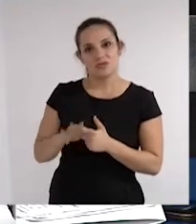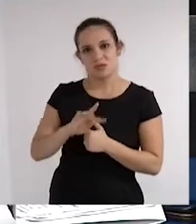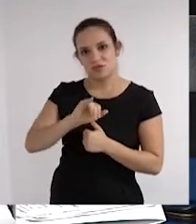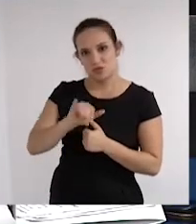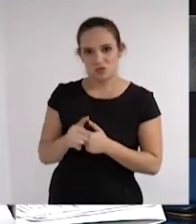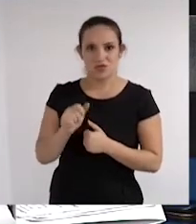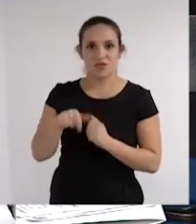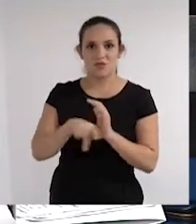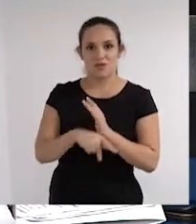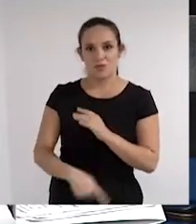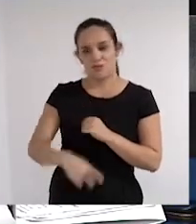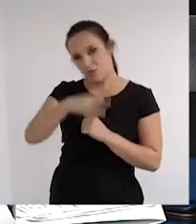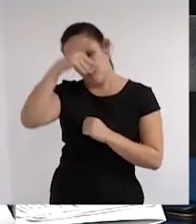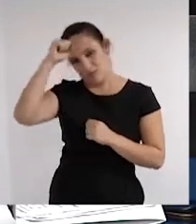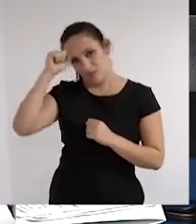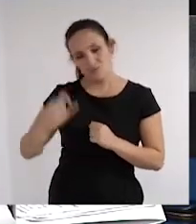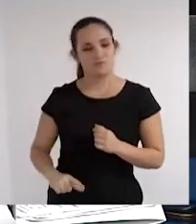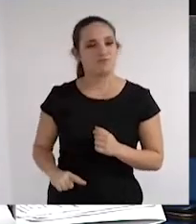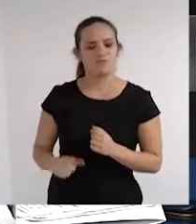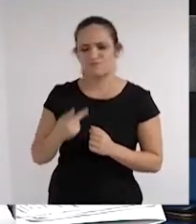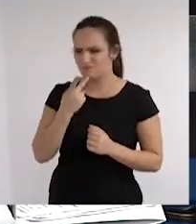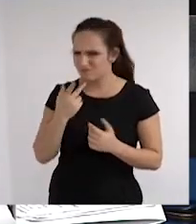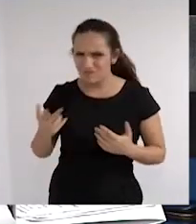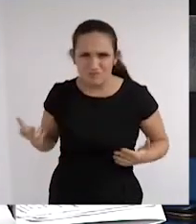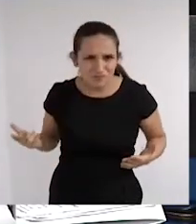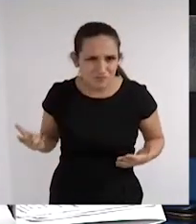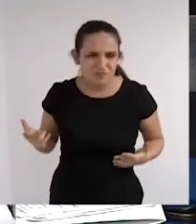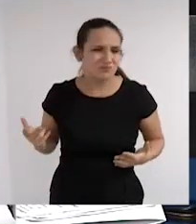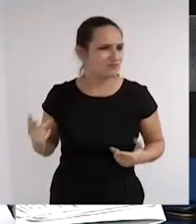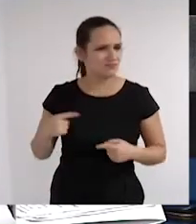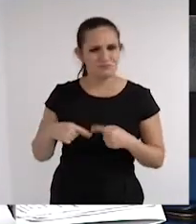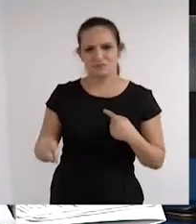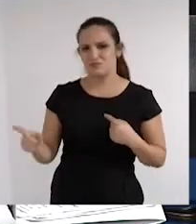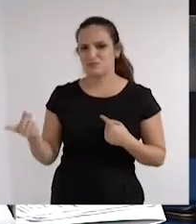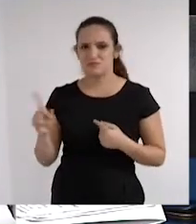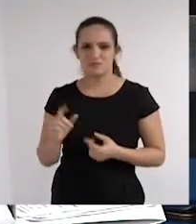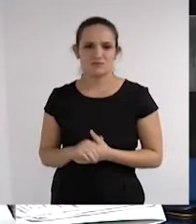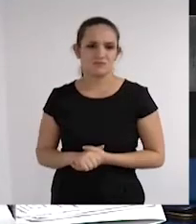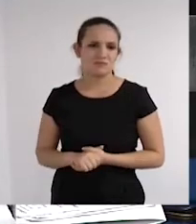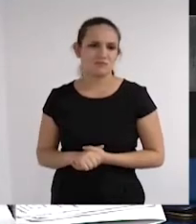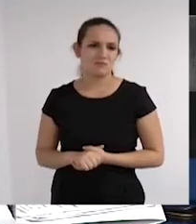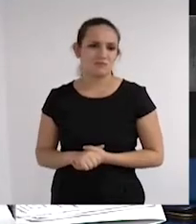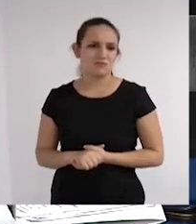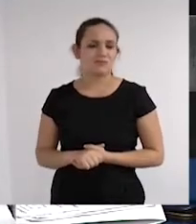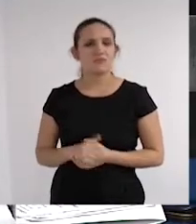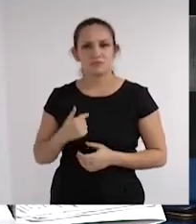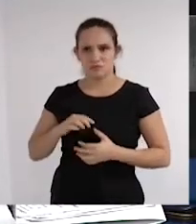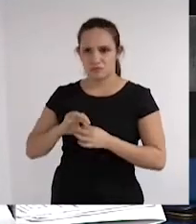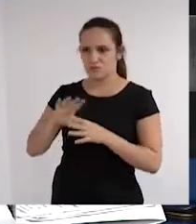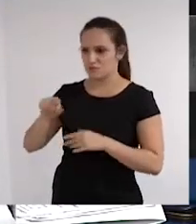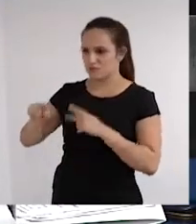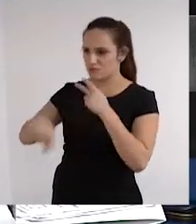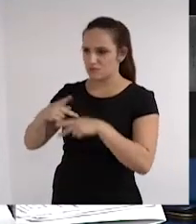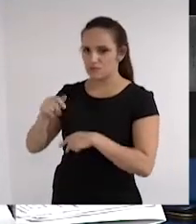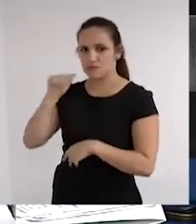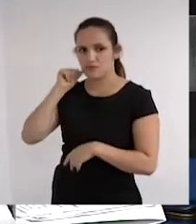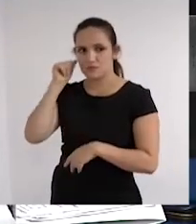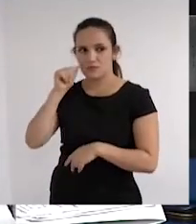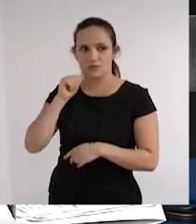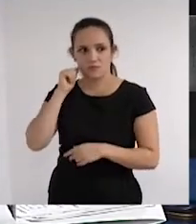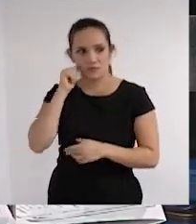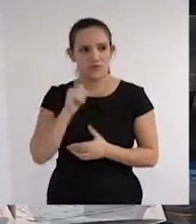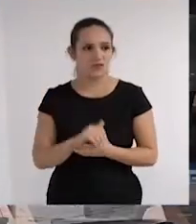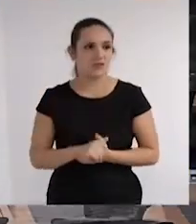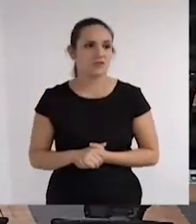foi provocado, imediatamente entendeu a situação. Entendeu? Então, posso dar uma parte para o senhor, deputado Amarildo? Com certeza. Deputado